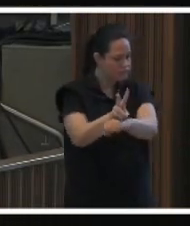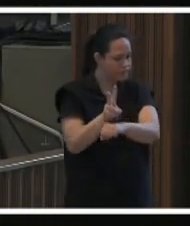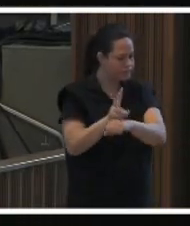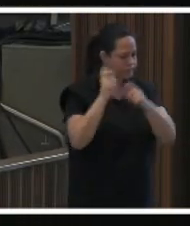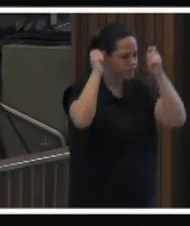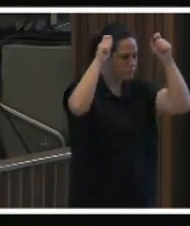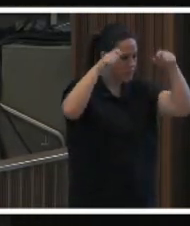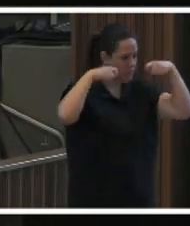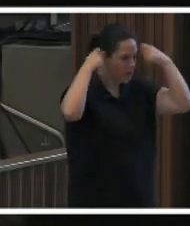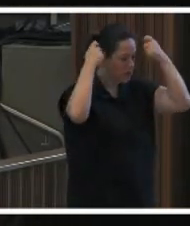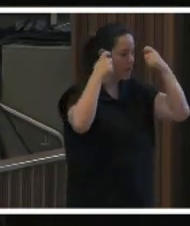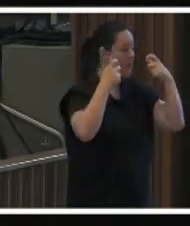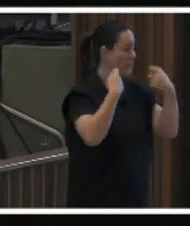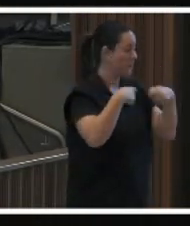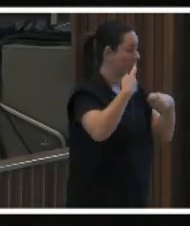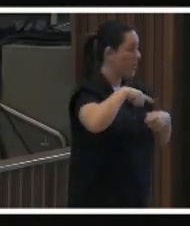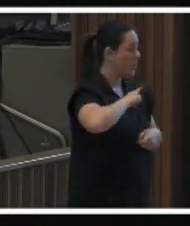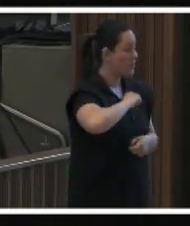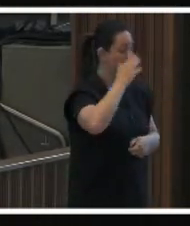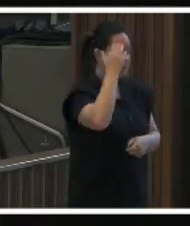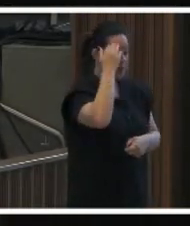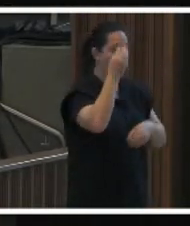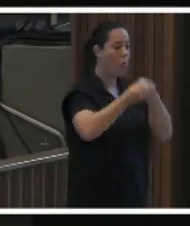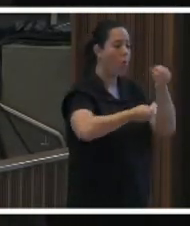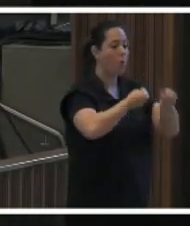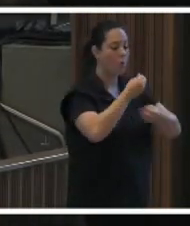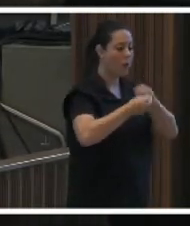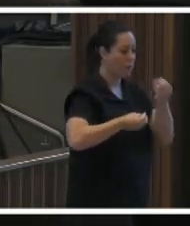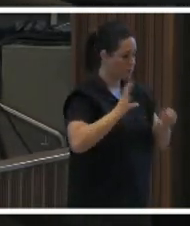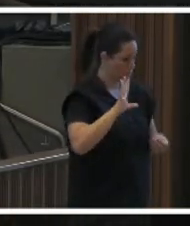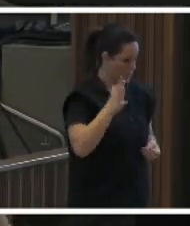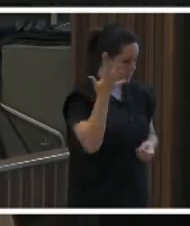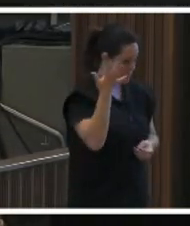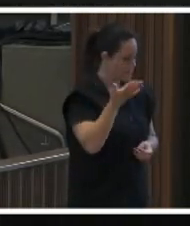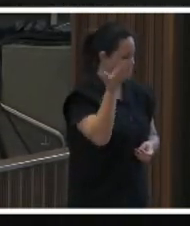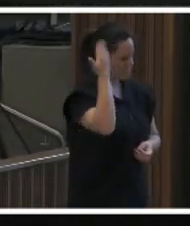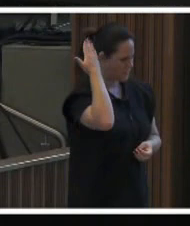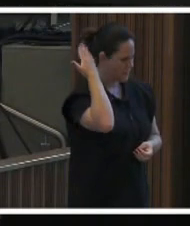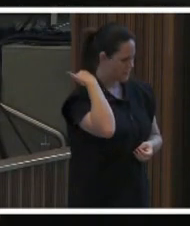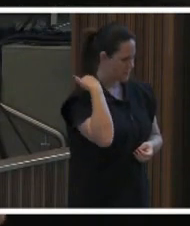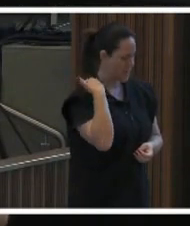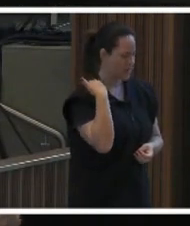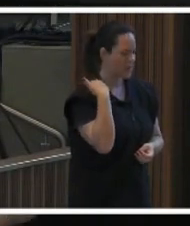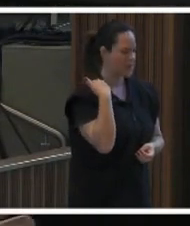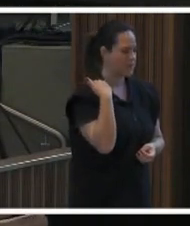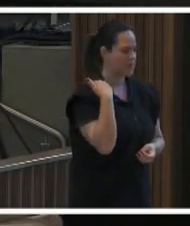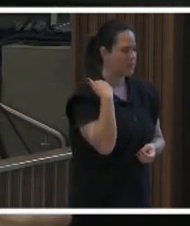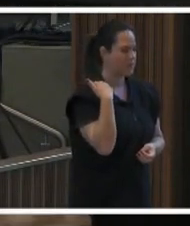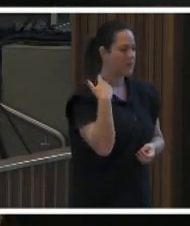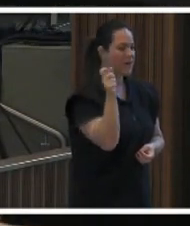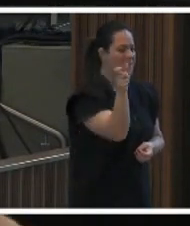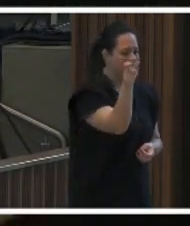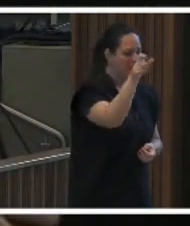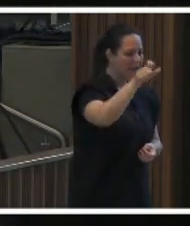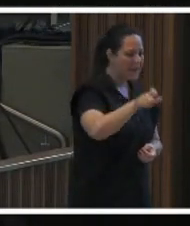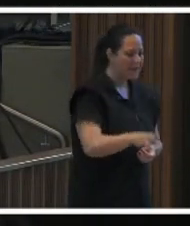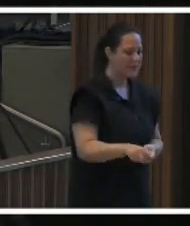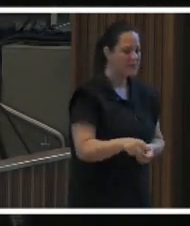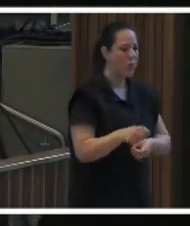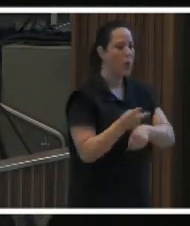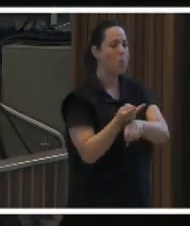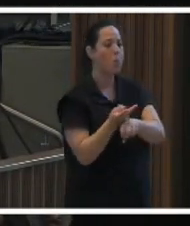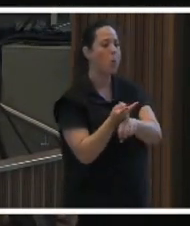preciso que a gente entenda como é que funcionava isso naquele tempo. Os pastores, eles saíam